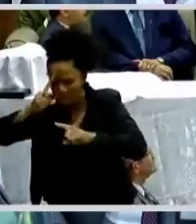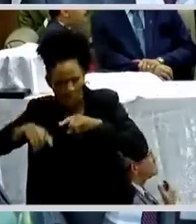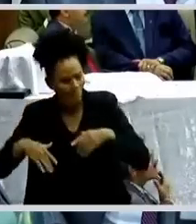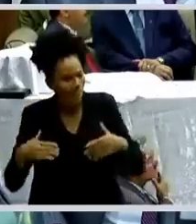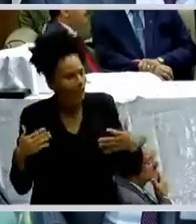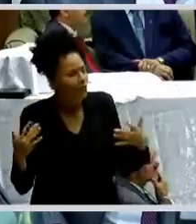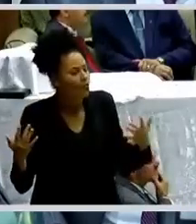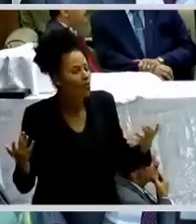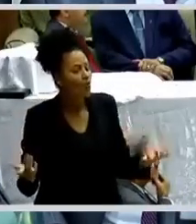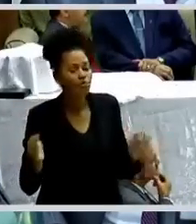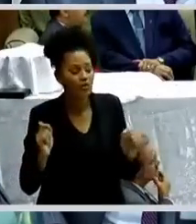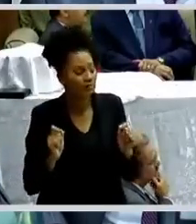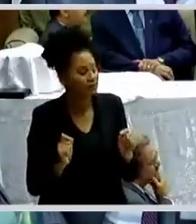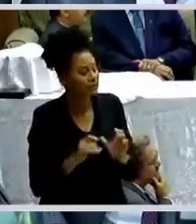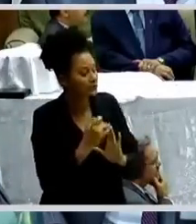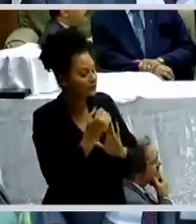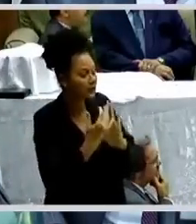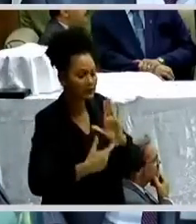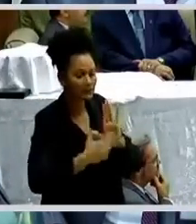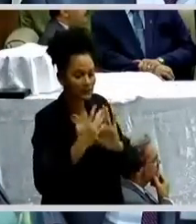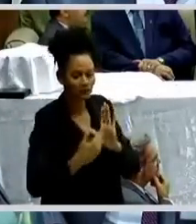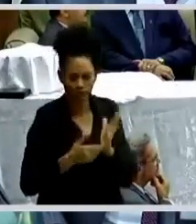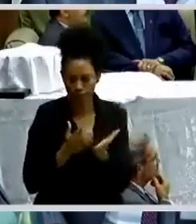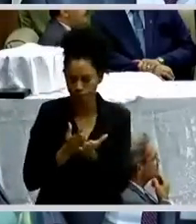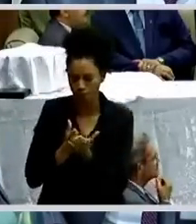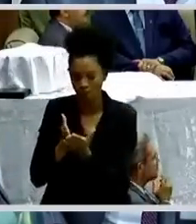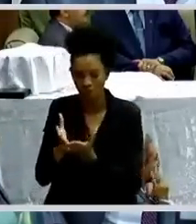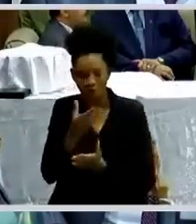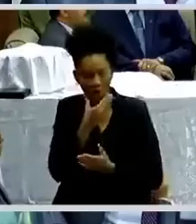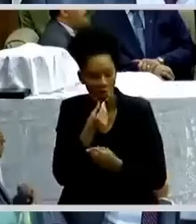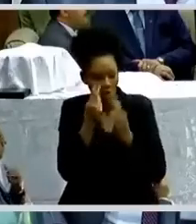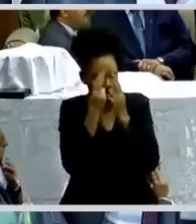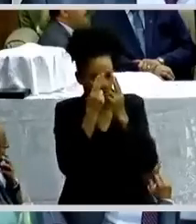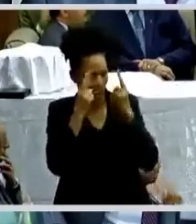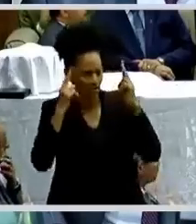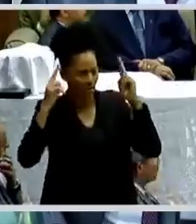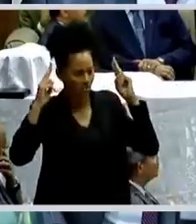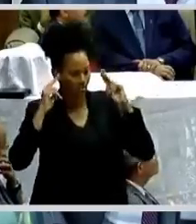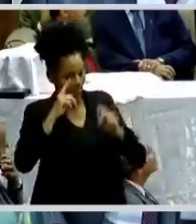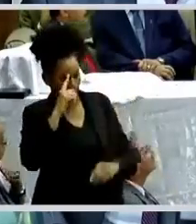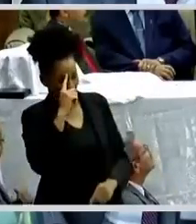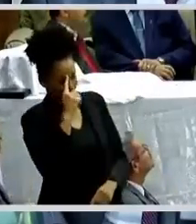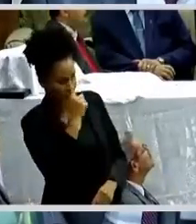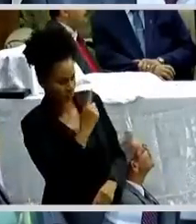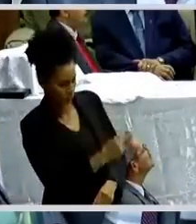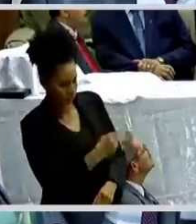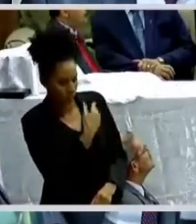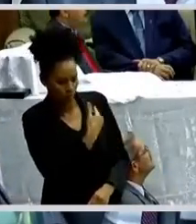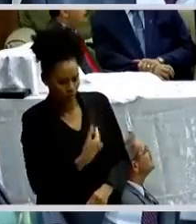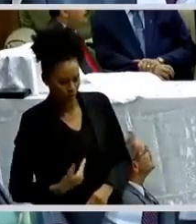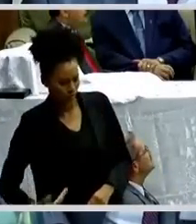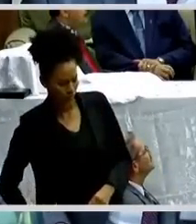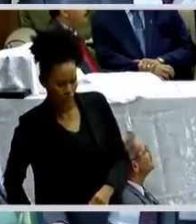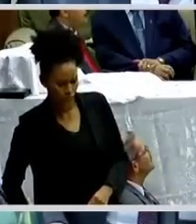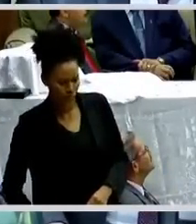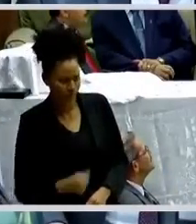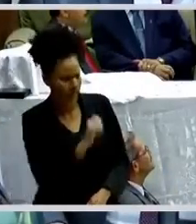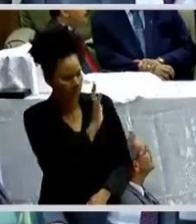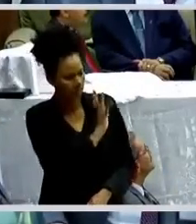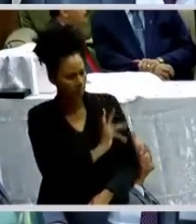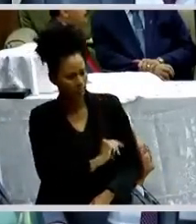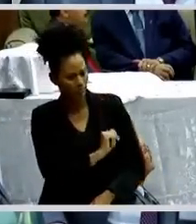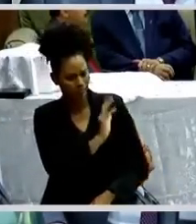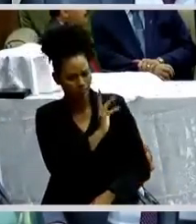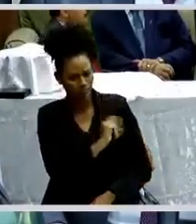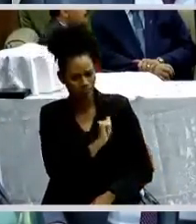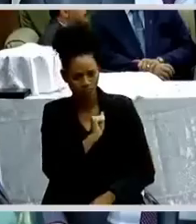critério? Fidelidade. É quando Herodes é enviado para governar sobre a Palestina. E quando